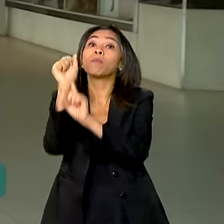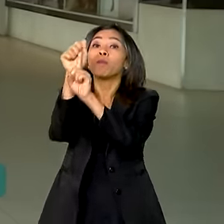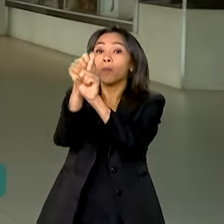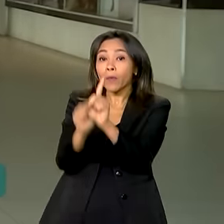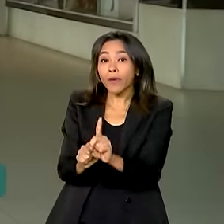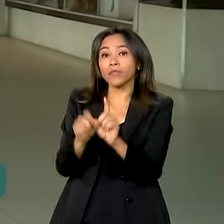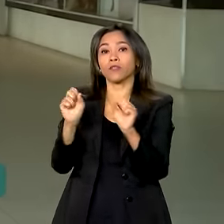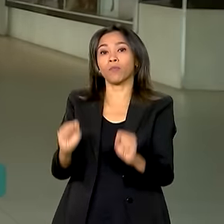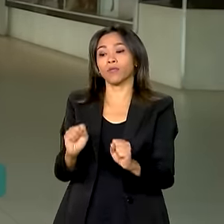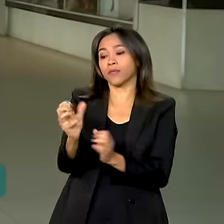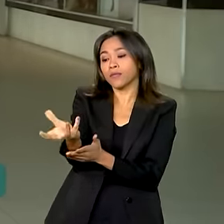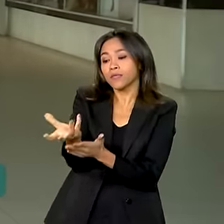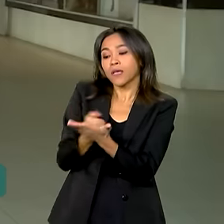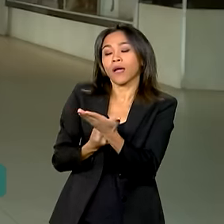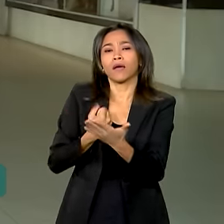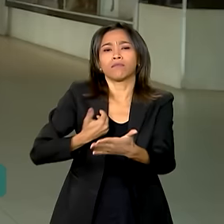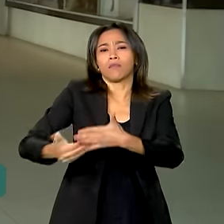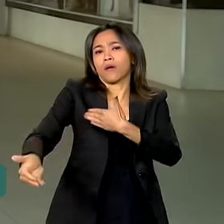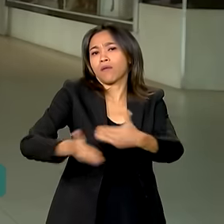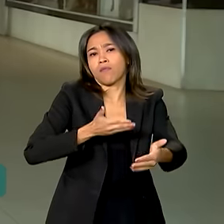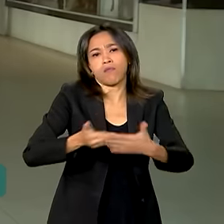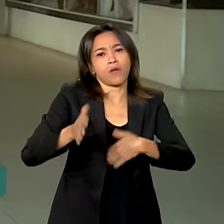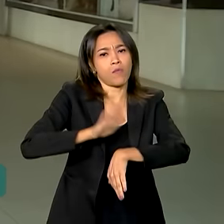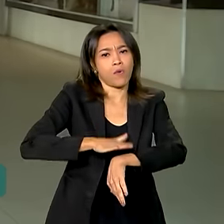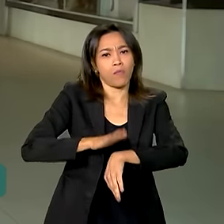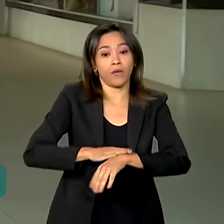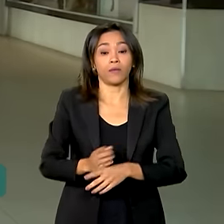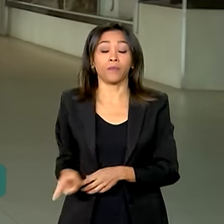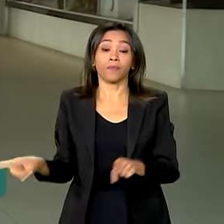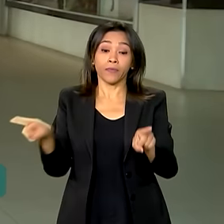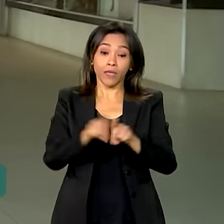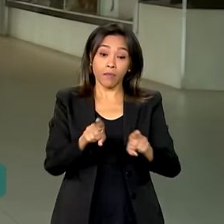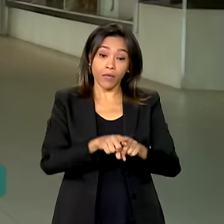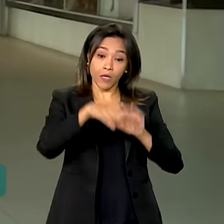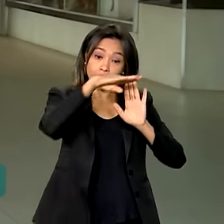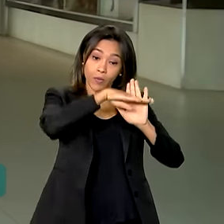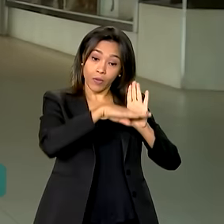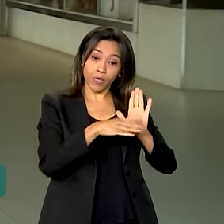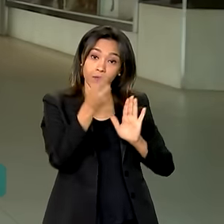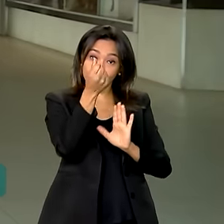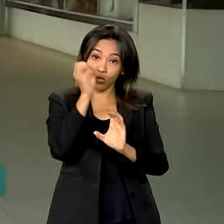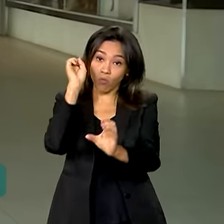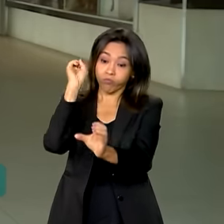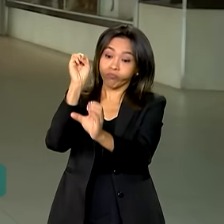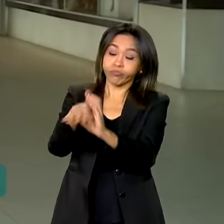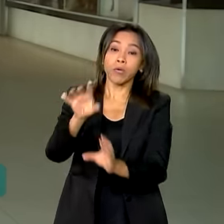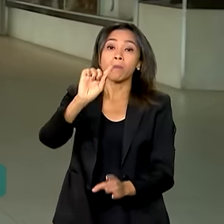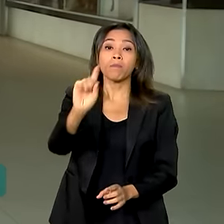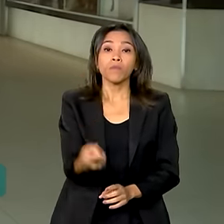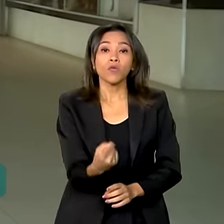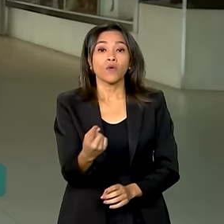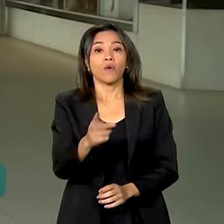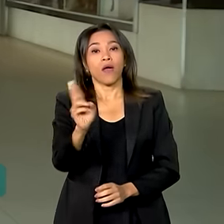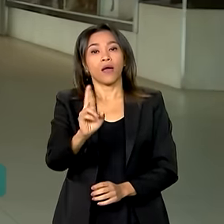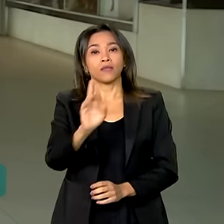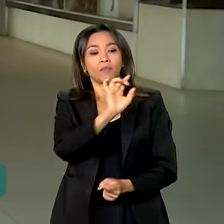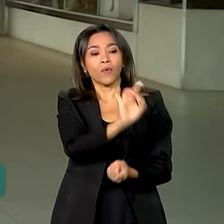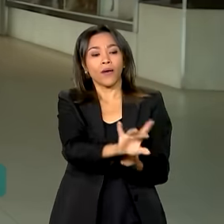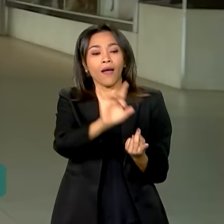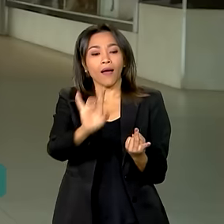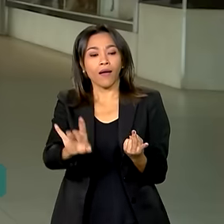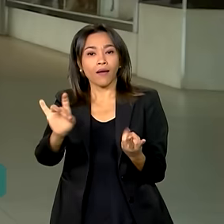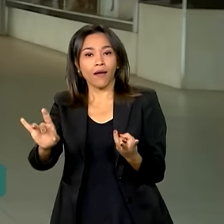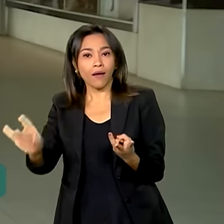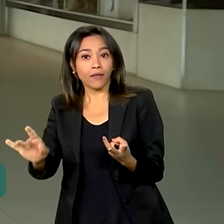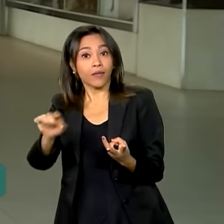ser sacados a qualquer momento. Além disso, o programa vai depositar R$ 1.000 ao final de cada ano concluído,